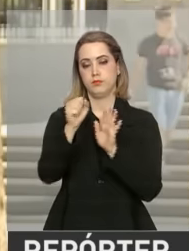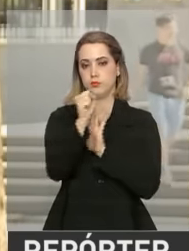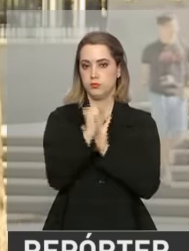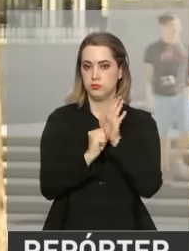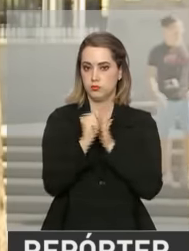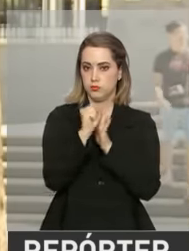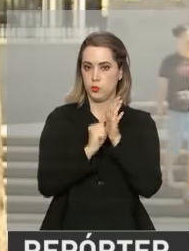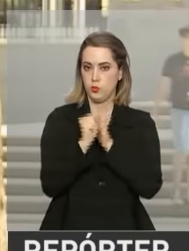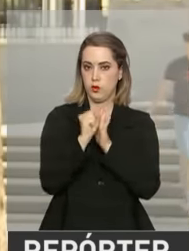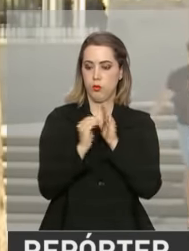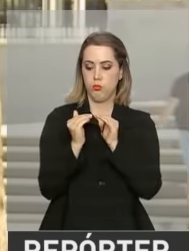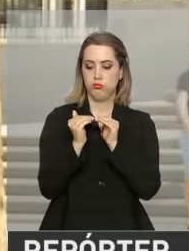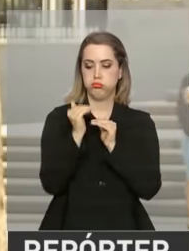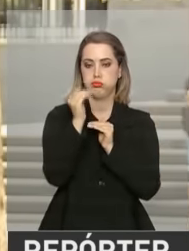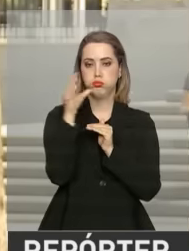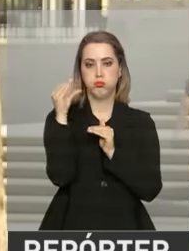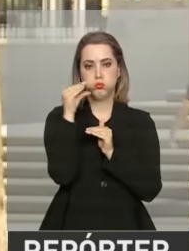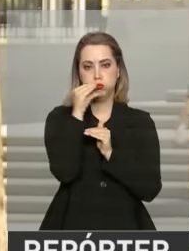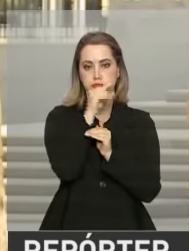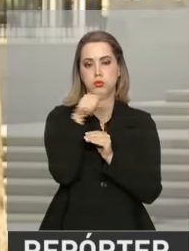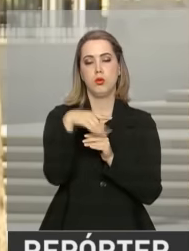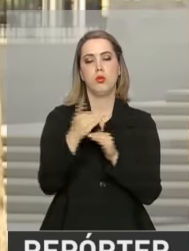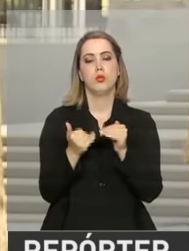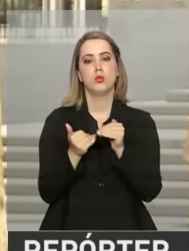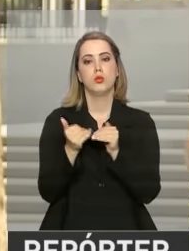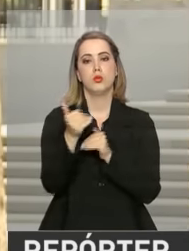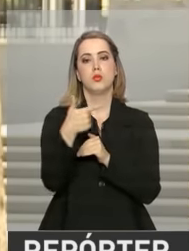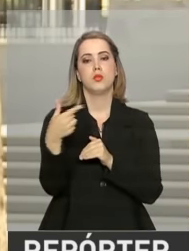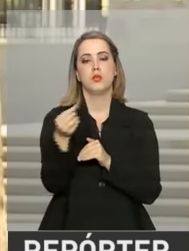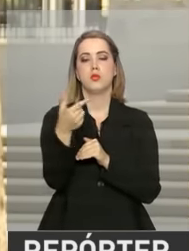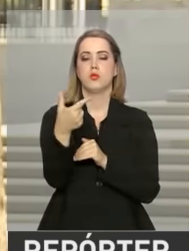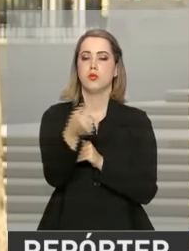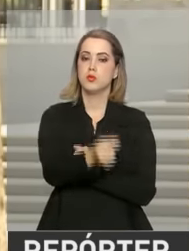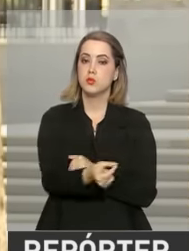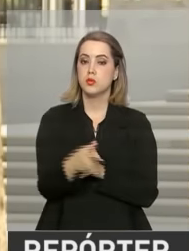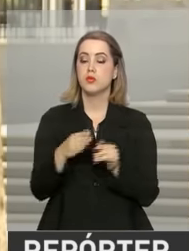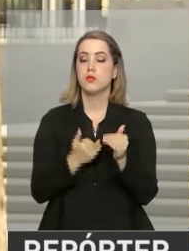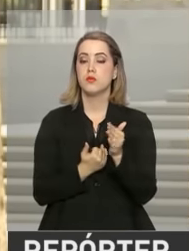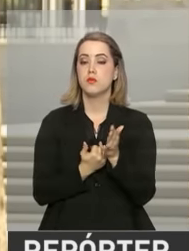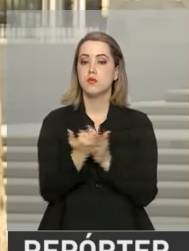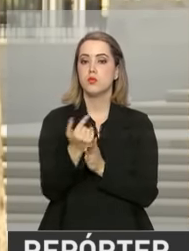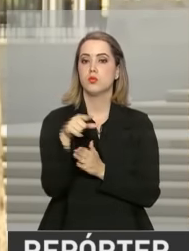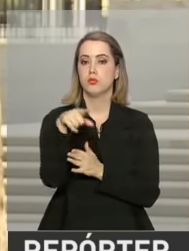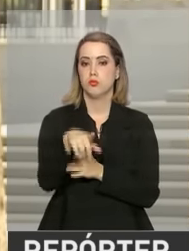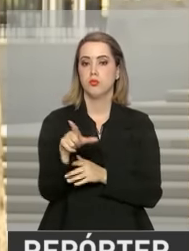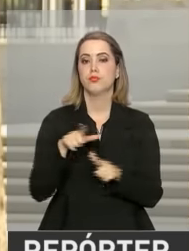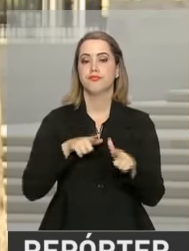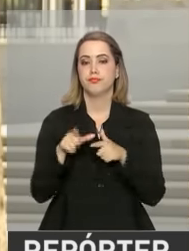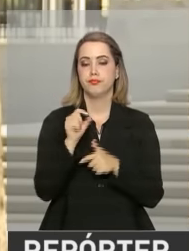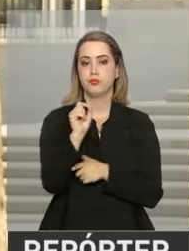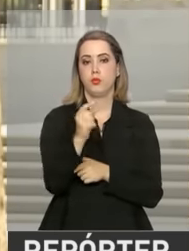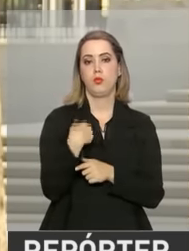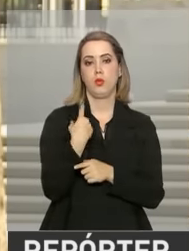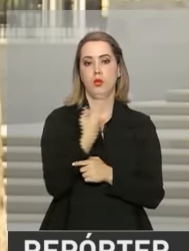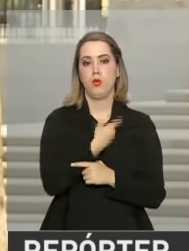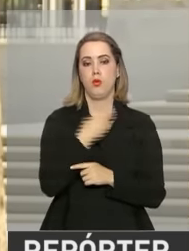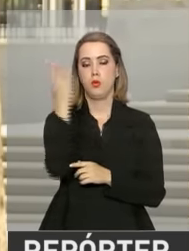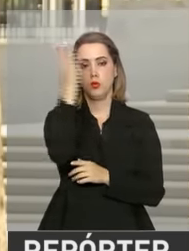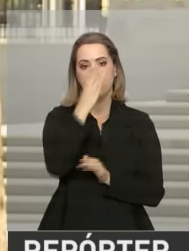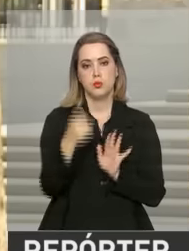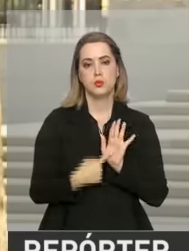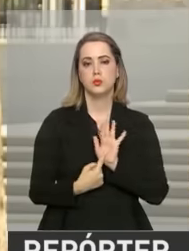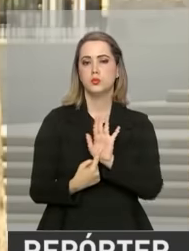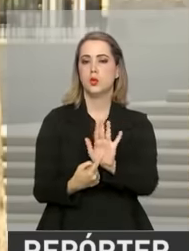que o acordo entre em vigor a partir de 2020. O Brasil foi um dos primeiros países a apresentar metas, como,